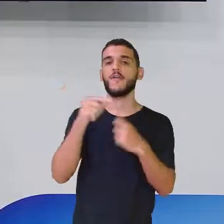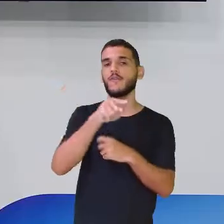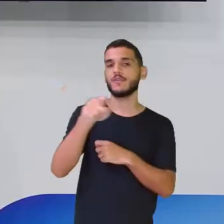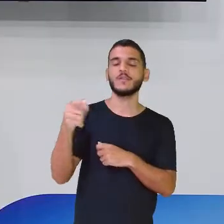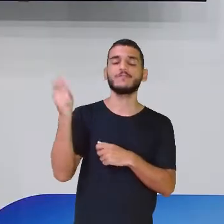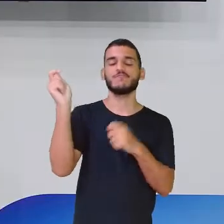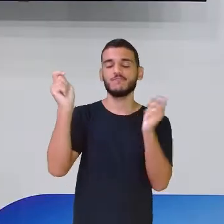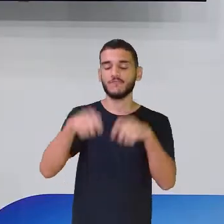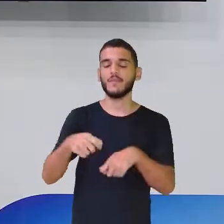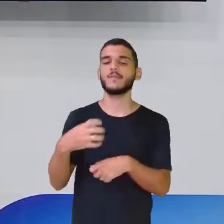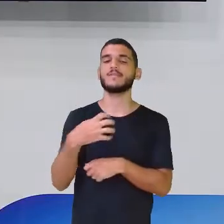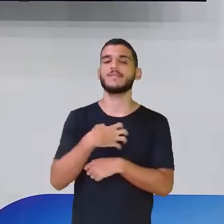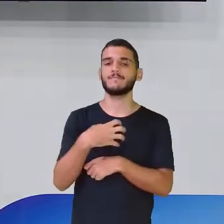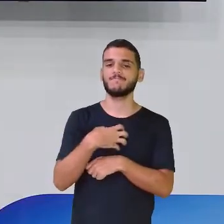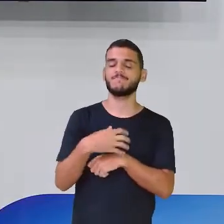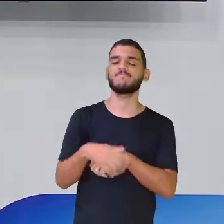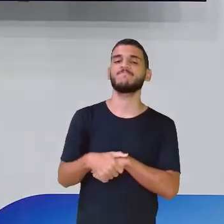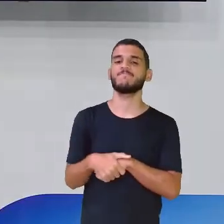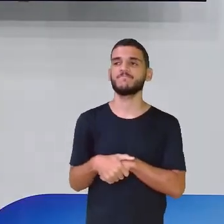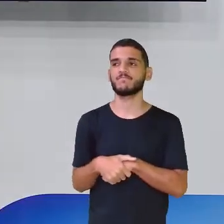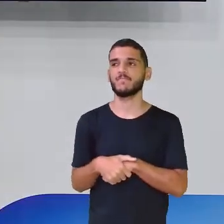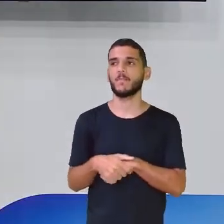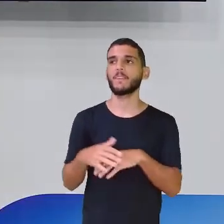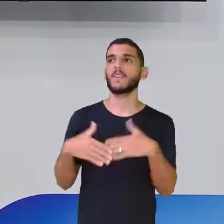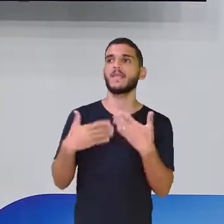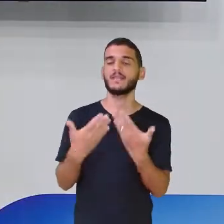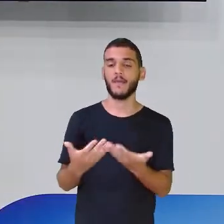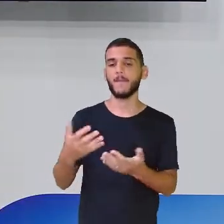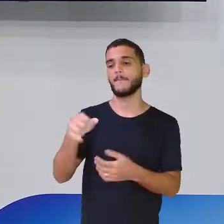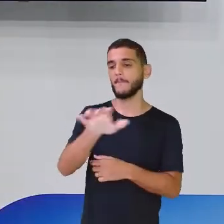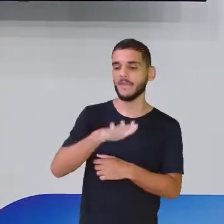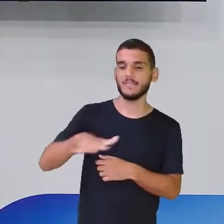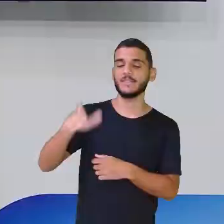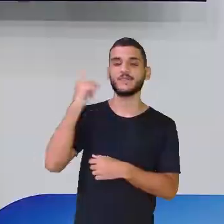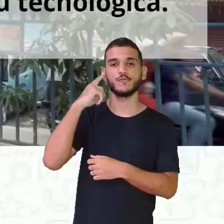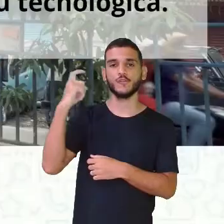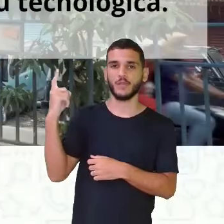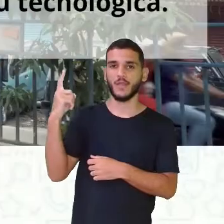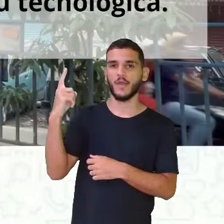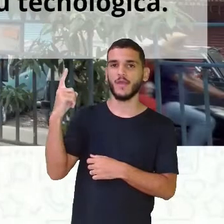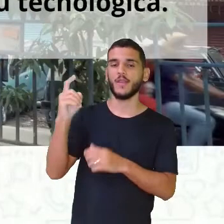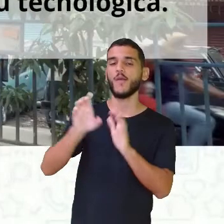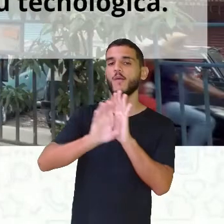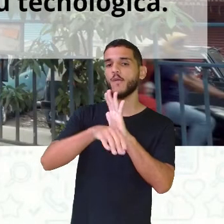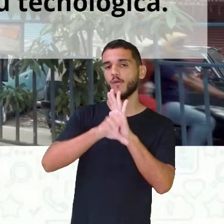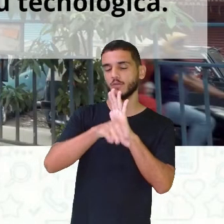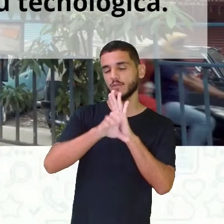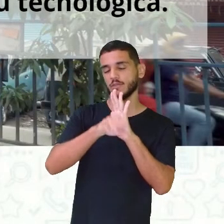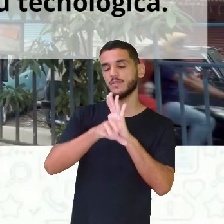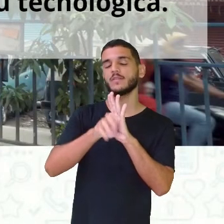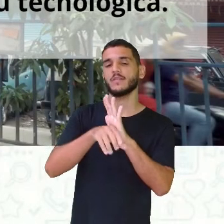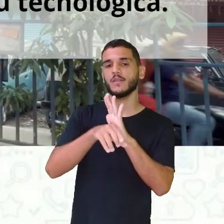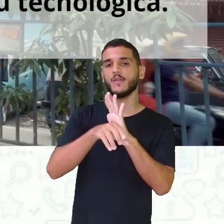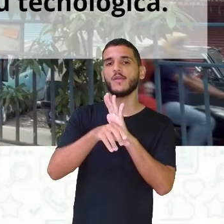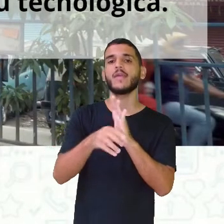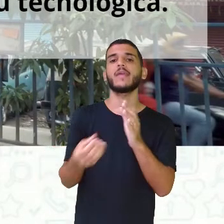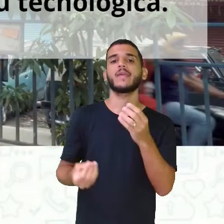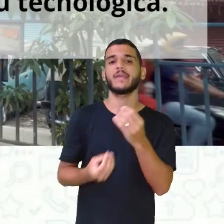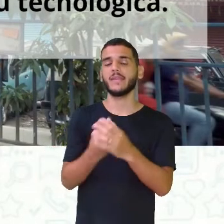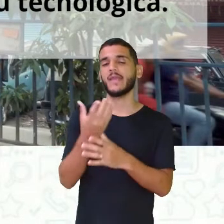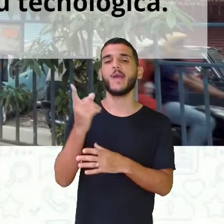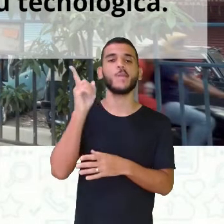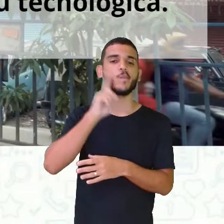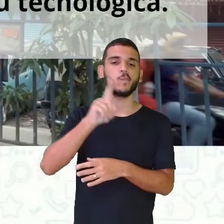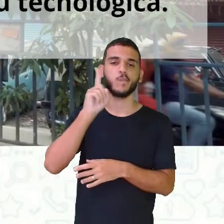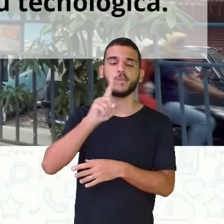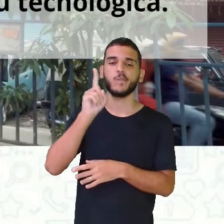vendo isso aí. Então, a paisagem sonora é um conceito originado na palavra inglesa soundscape e